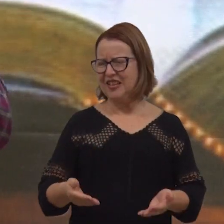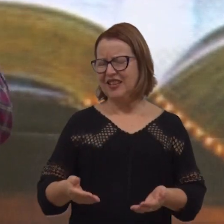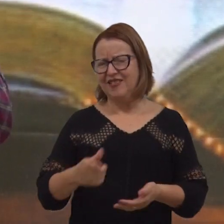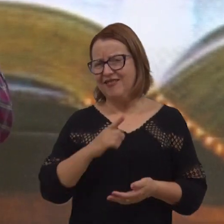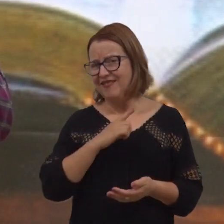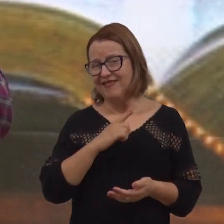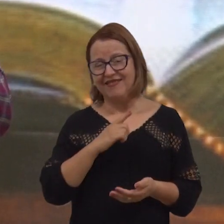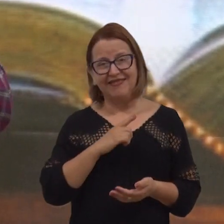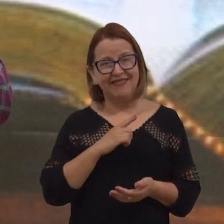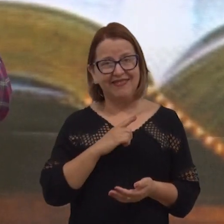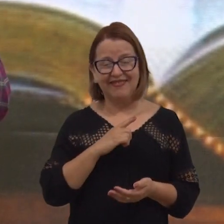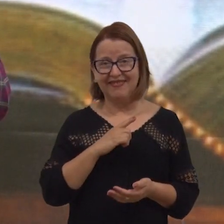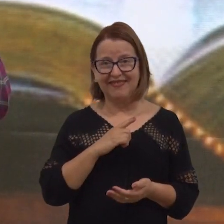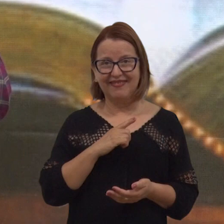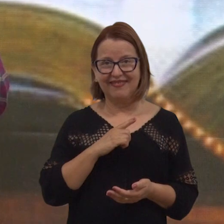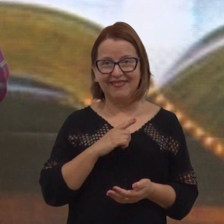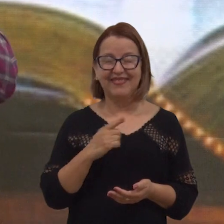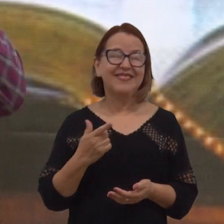mensagem